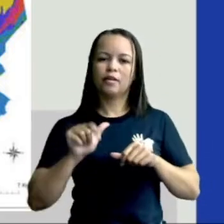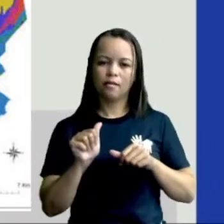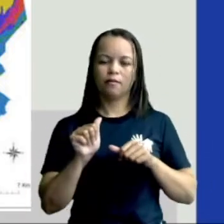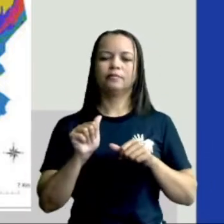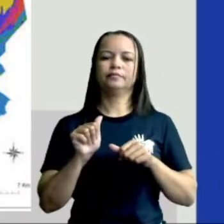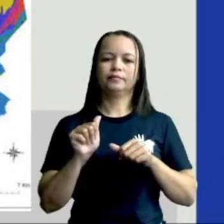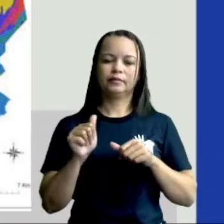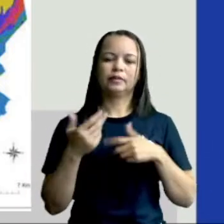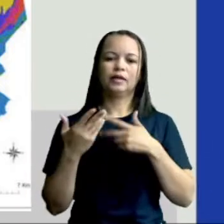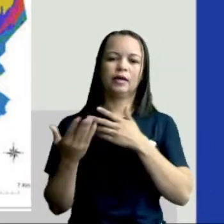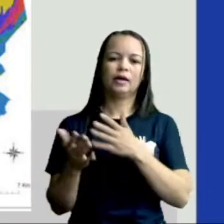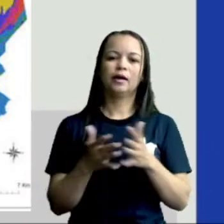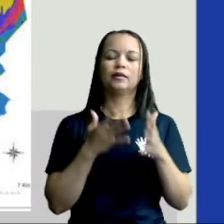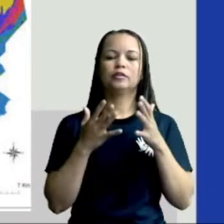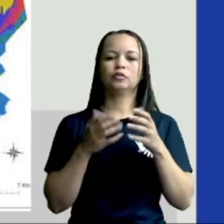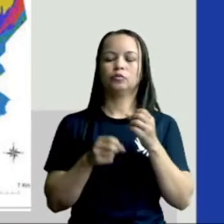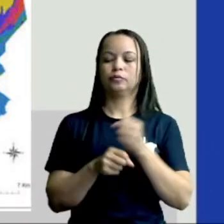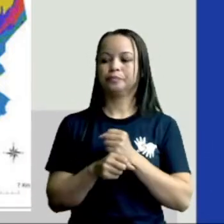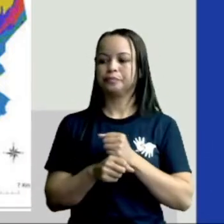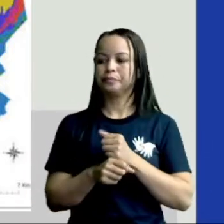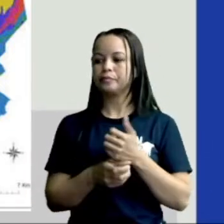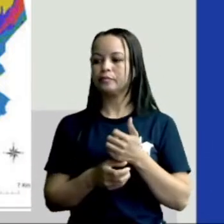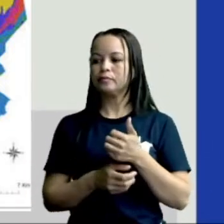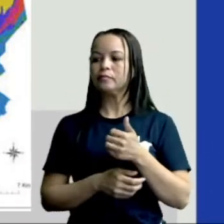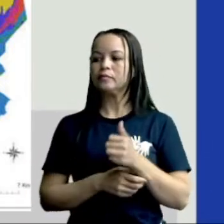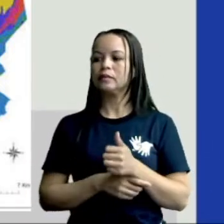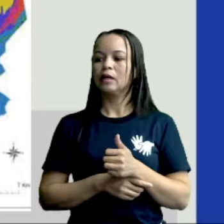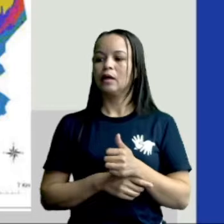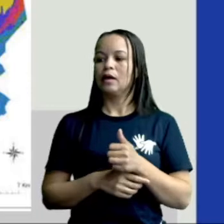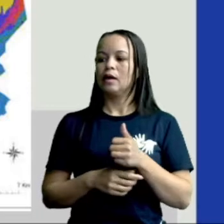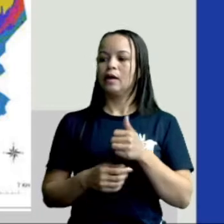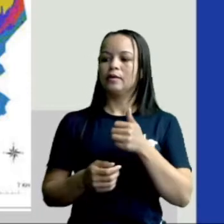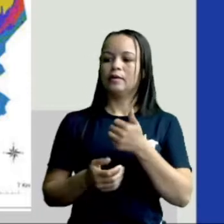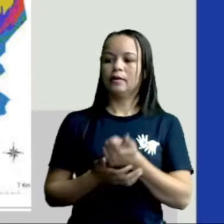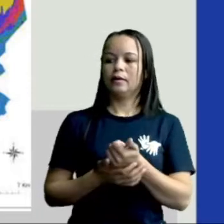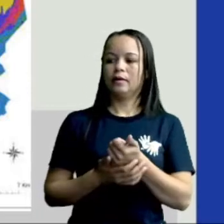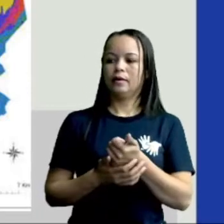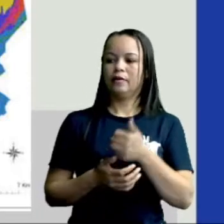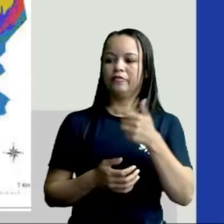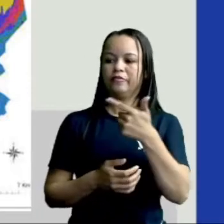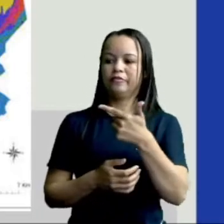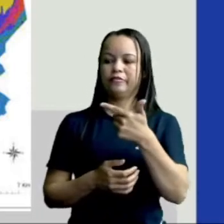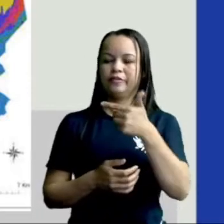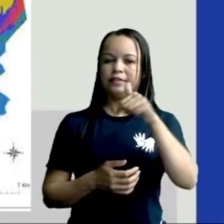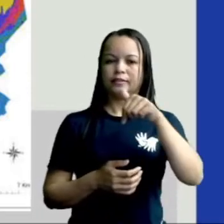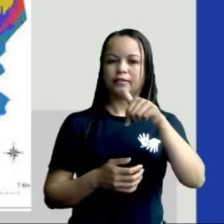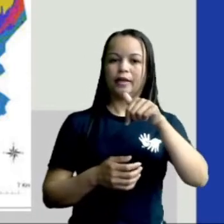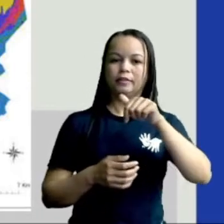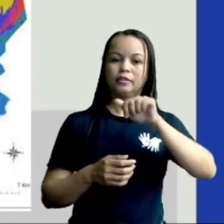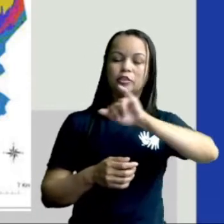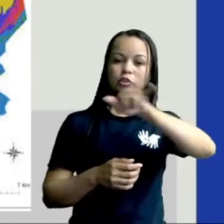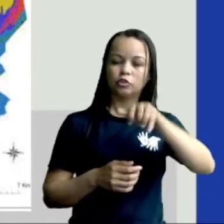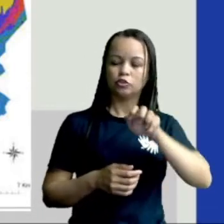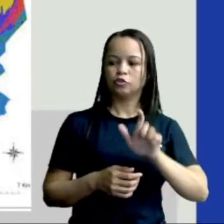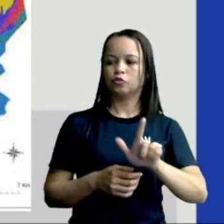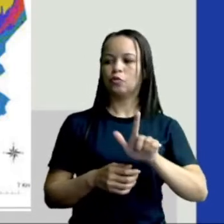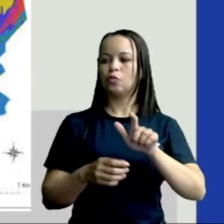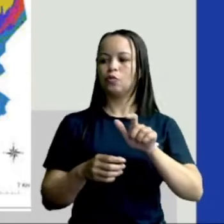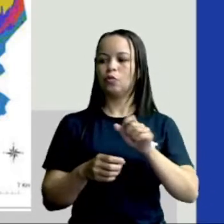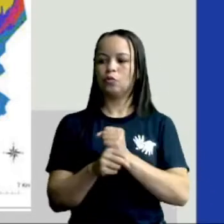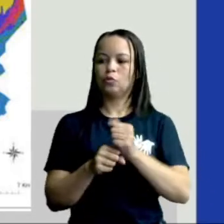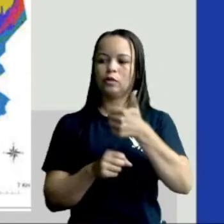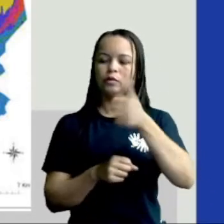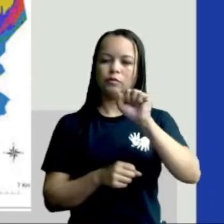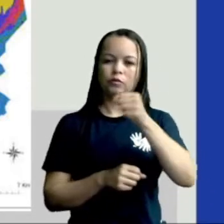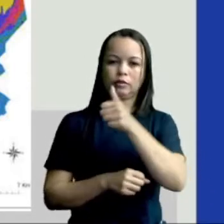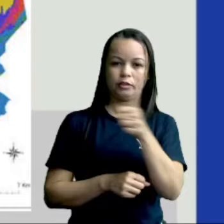de 27 de julho de 1811, assinado pelo então príncipe regente Dom João. A mesma foi oficialmente